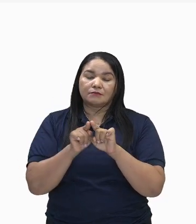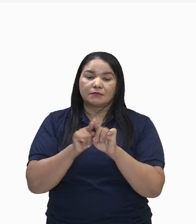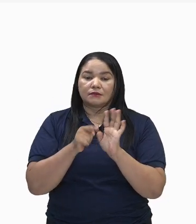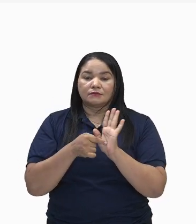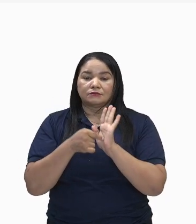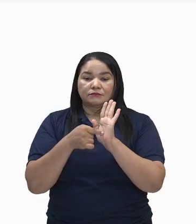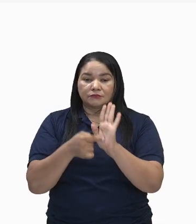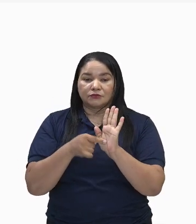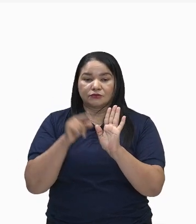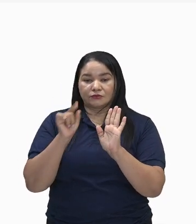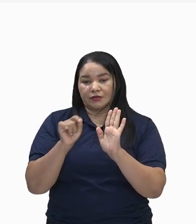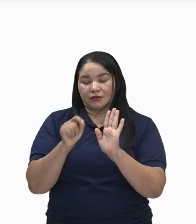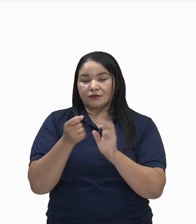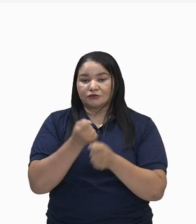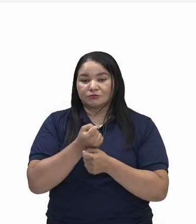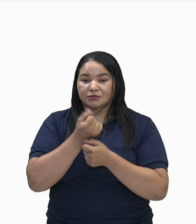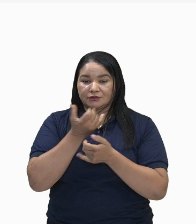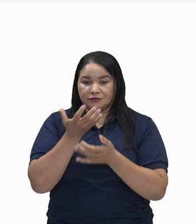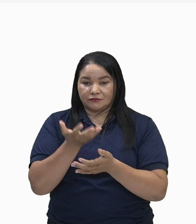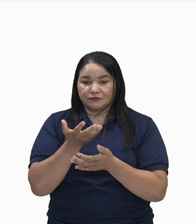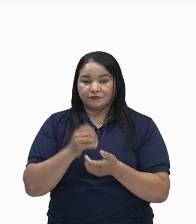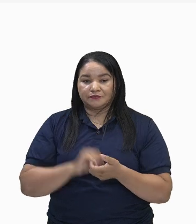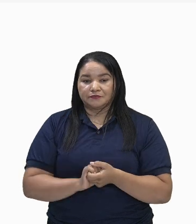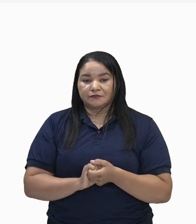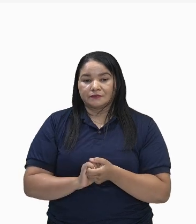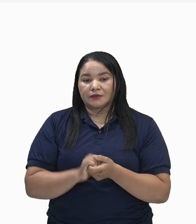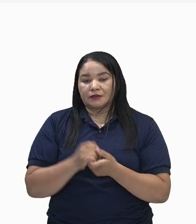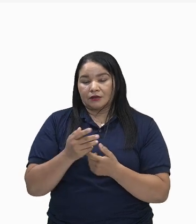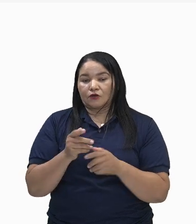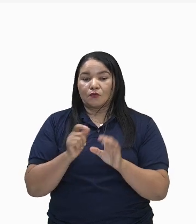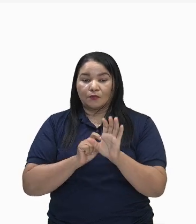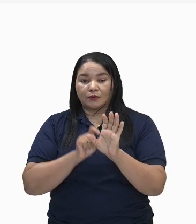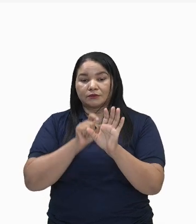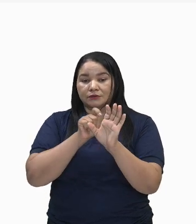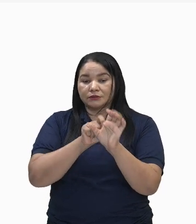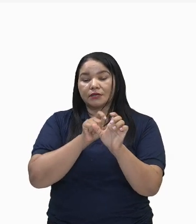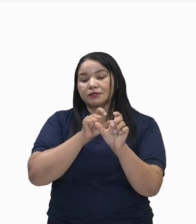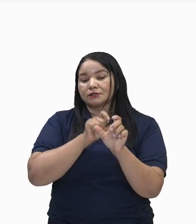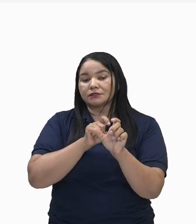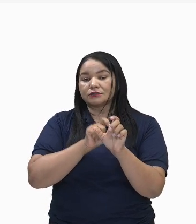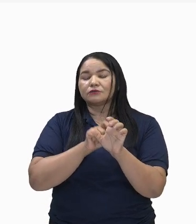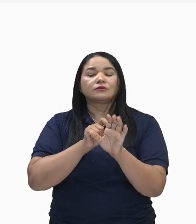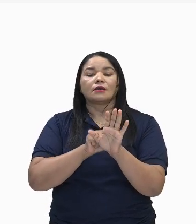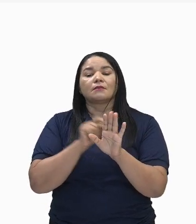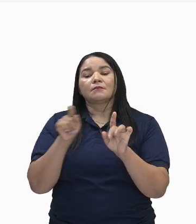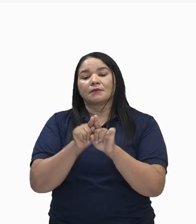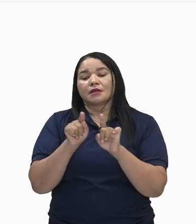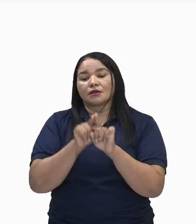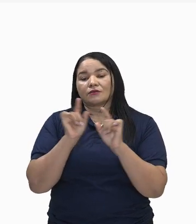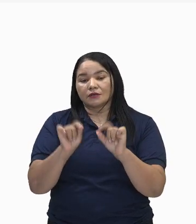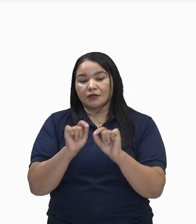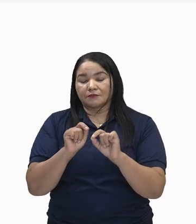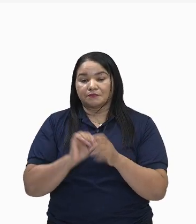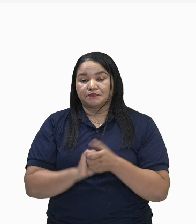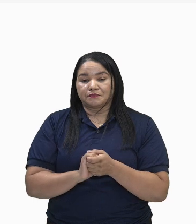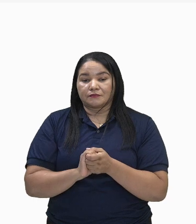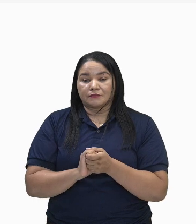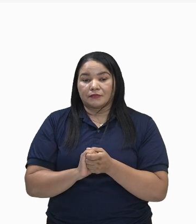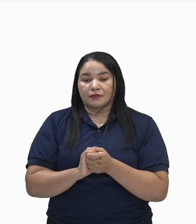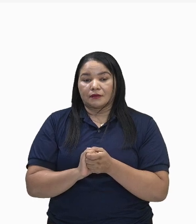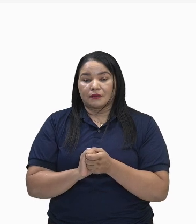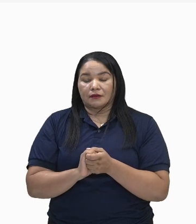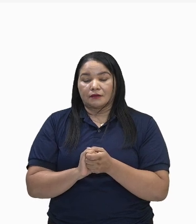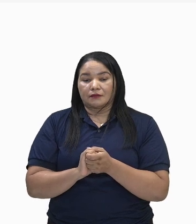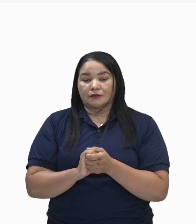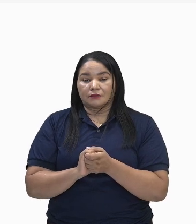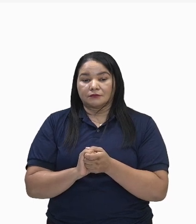mais expressividade. O assíndeto é classificado como uma figura de sintaxe ou de construção,